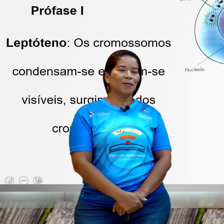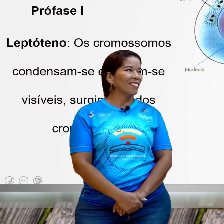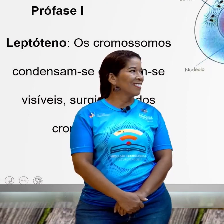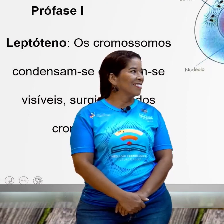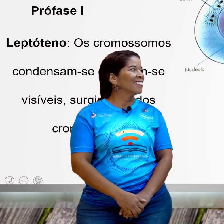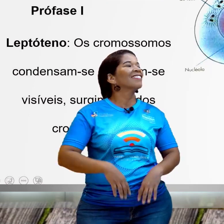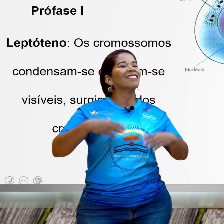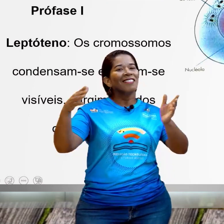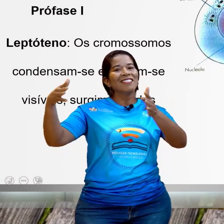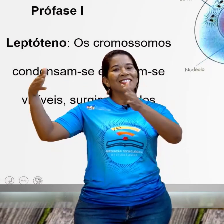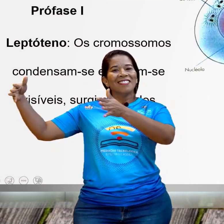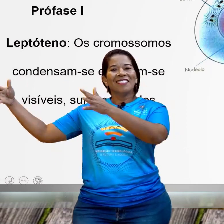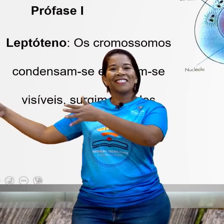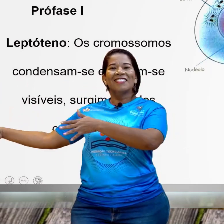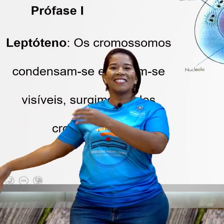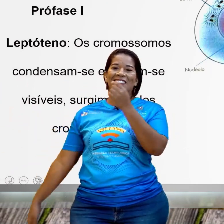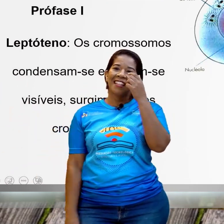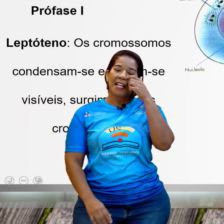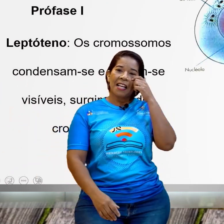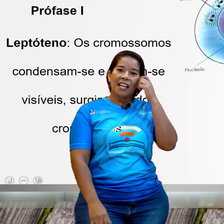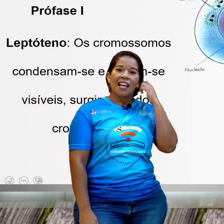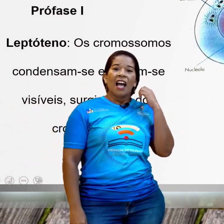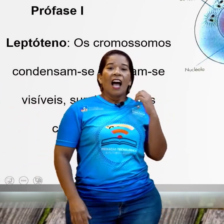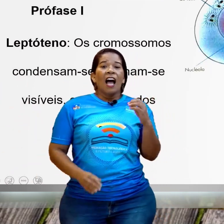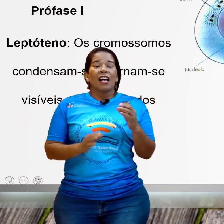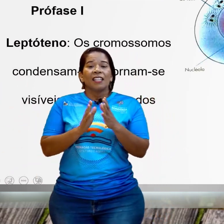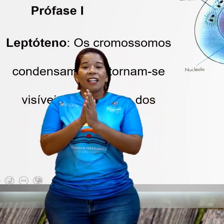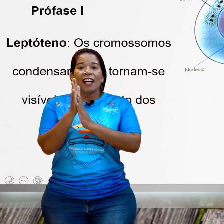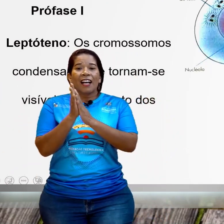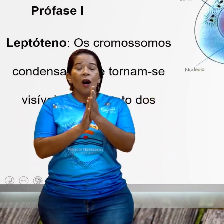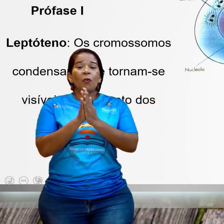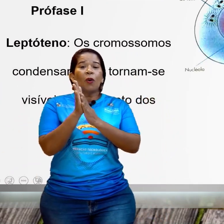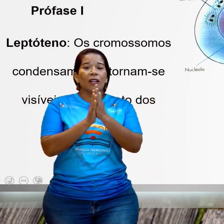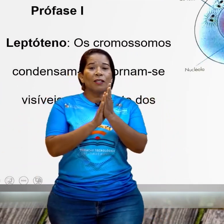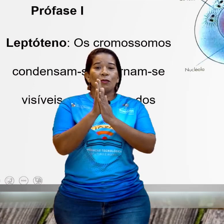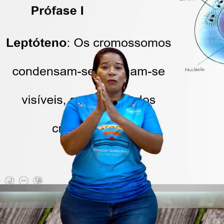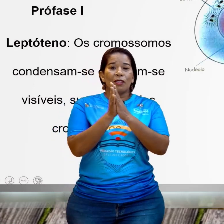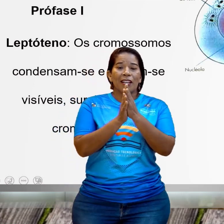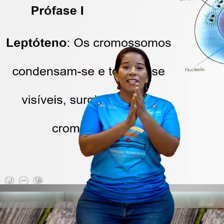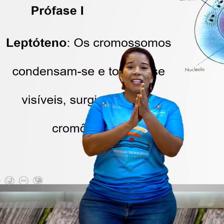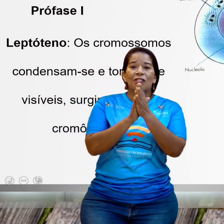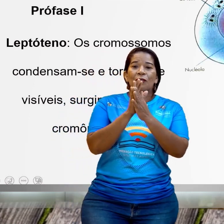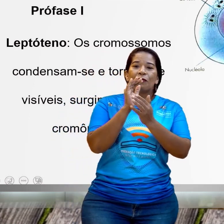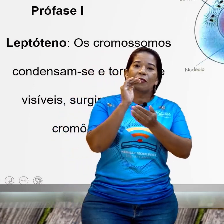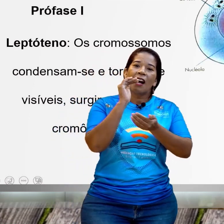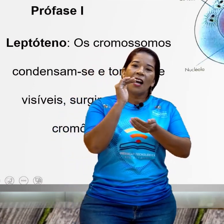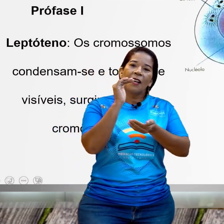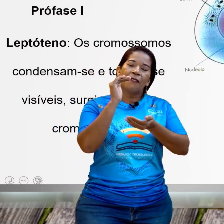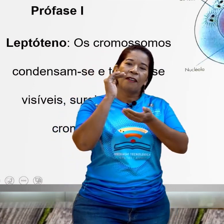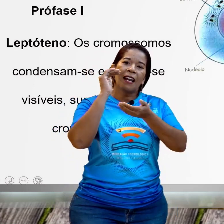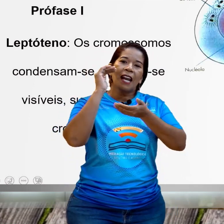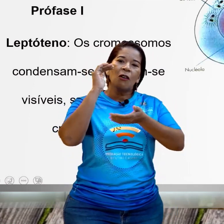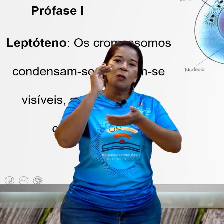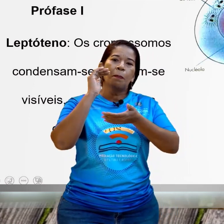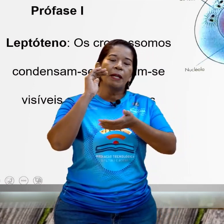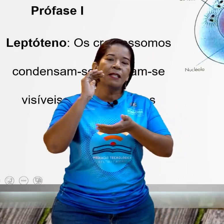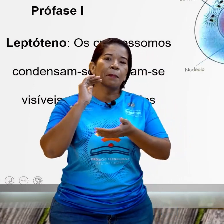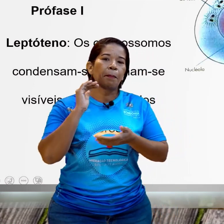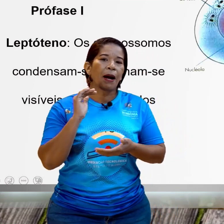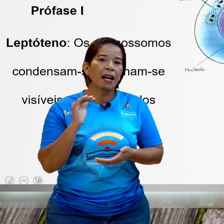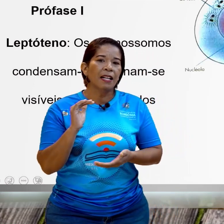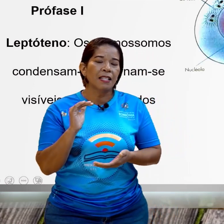vem metáfase, anáfase, né? E telófase, tudinho, tá bom? Calma o coração de vocês que a gente vai falar